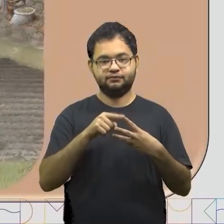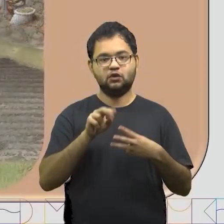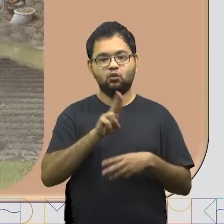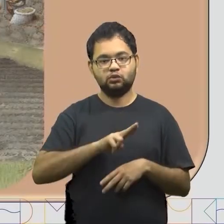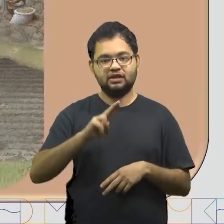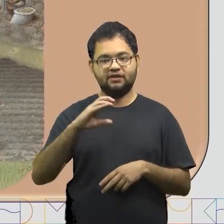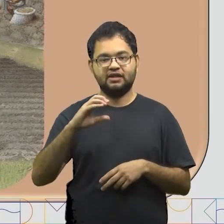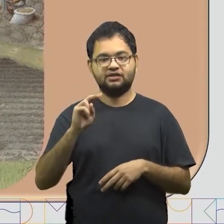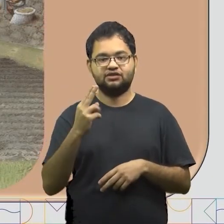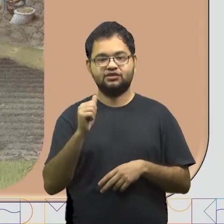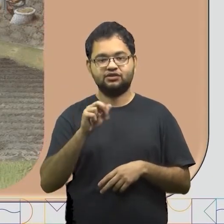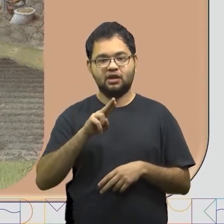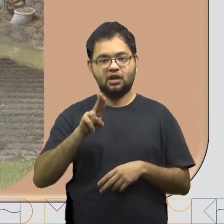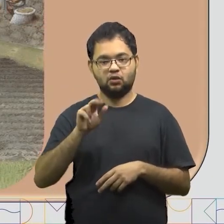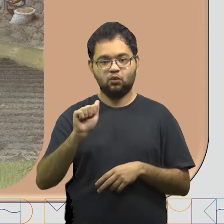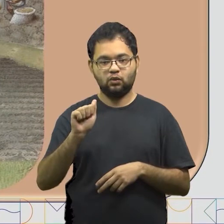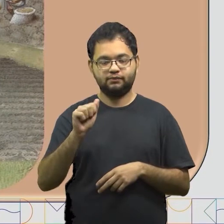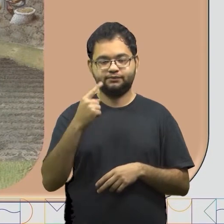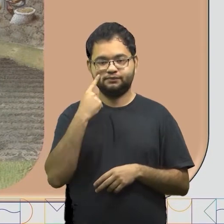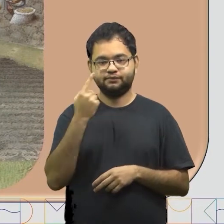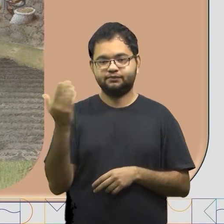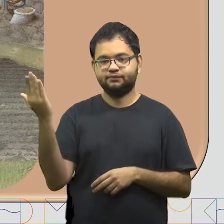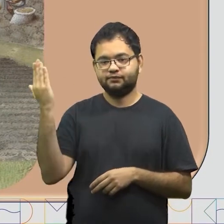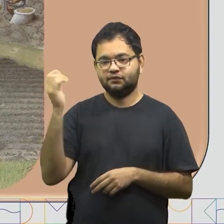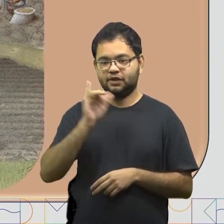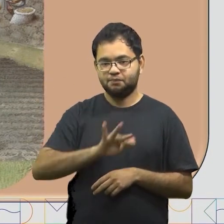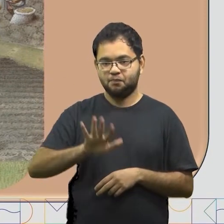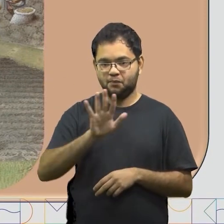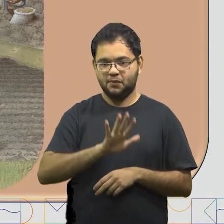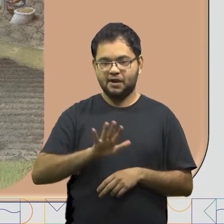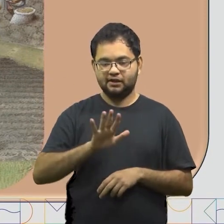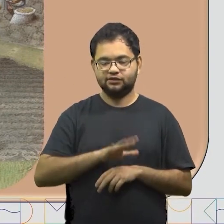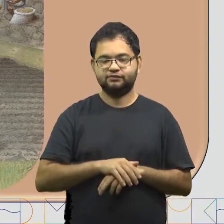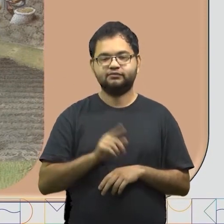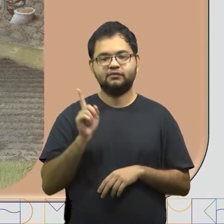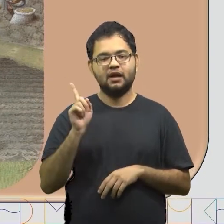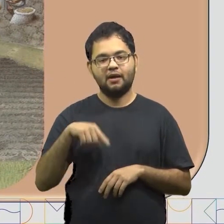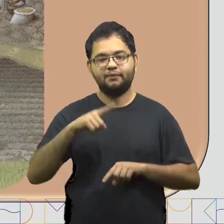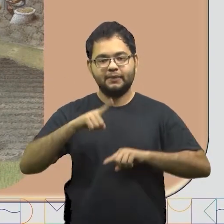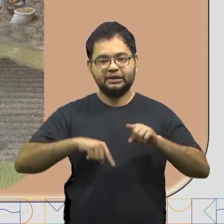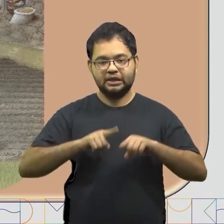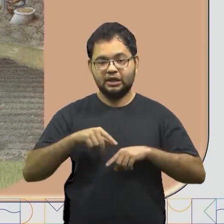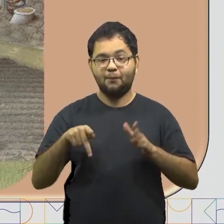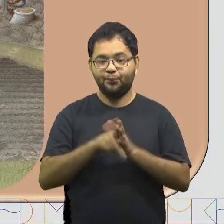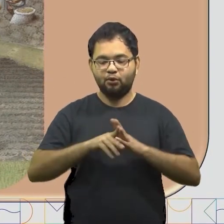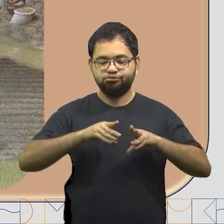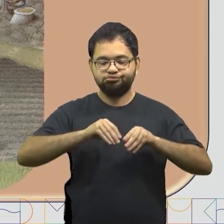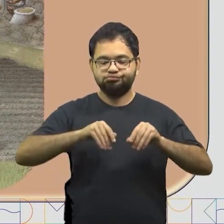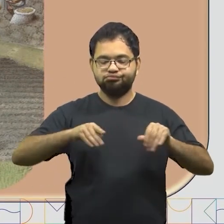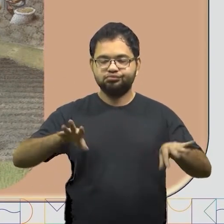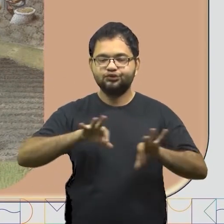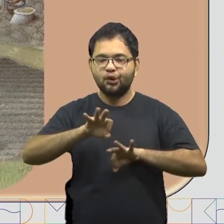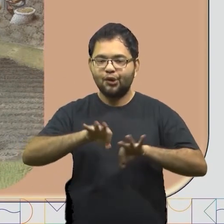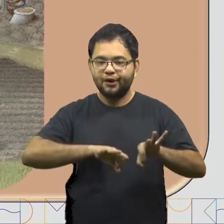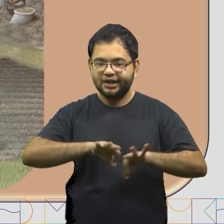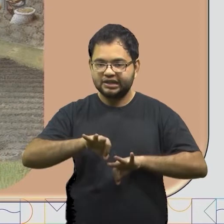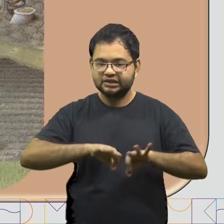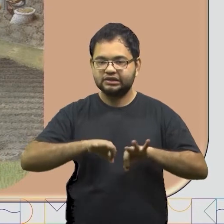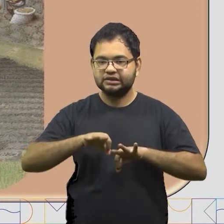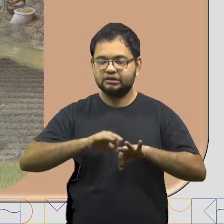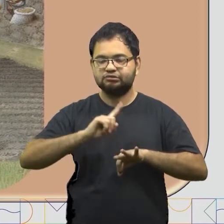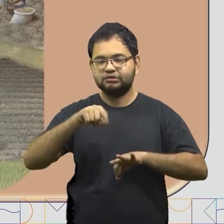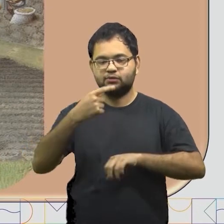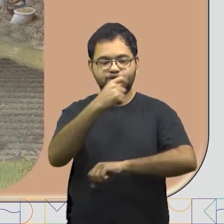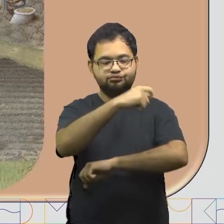e o uso da Charrua que é um tipo de arado ou seja um instrumento que mexe com o solo preparando-o para o